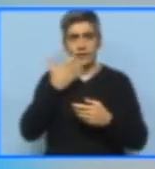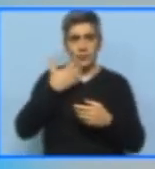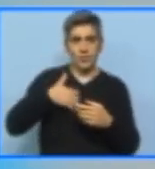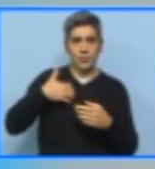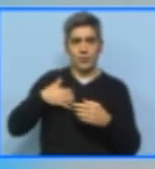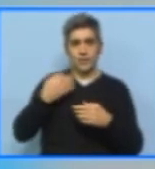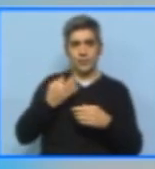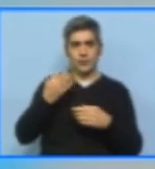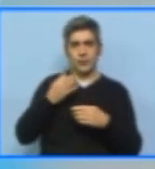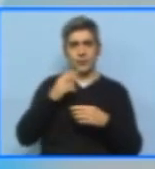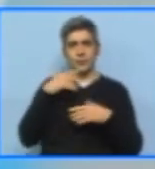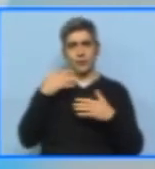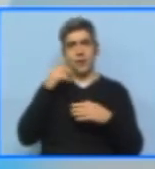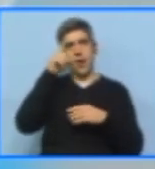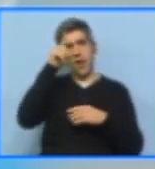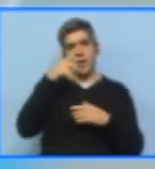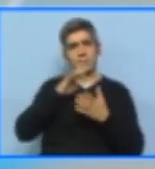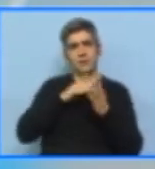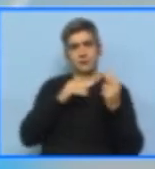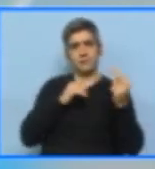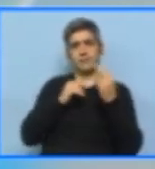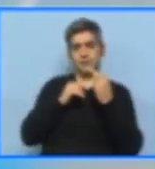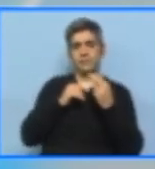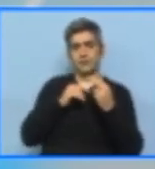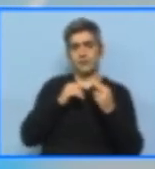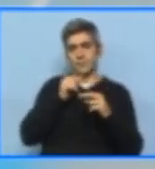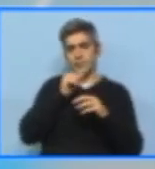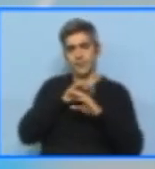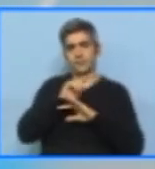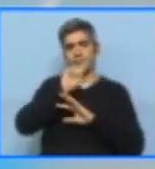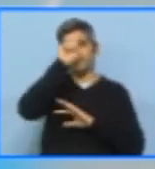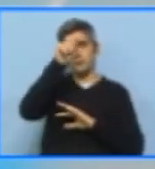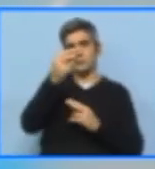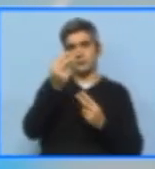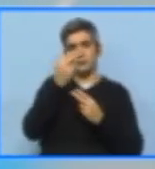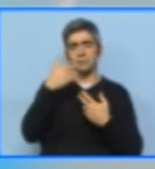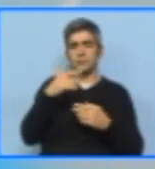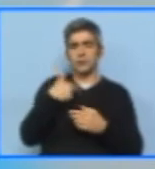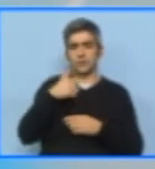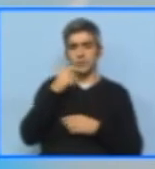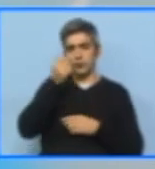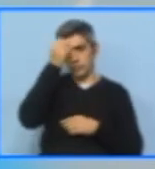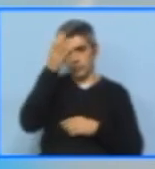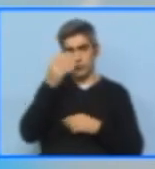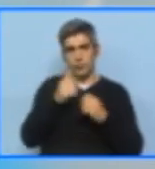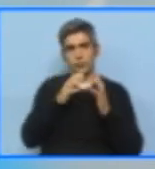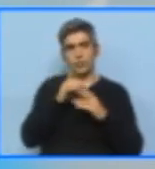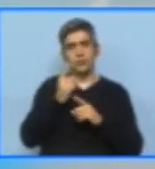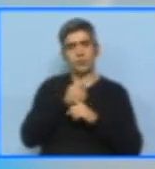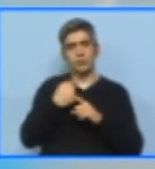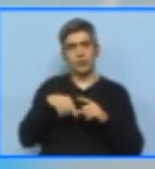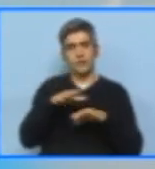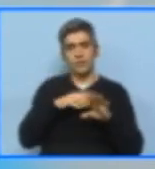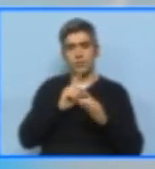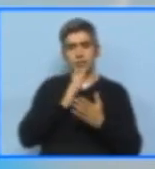orgulhosíssimo dessa notoriedade que passa às fronteiras do território. E isso nós não podemos esquecer. Que hoje em dia tudo o que a gente faz não